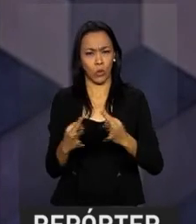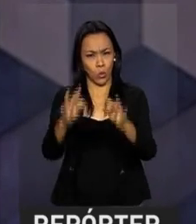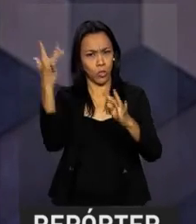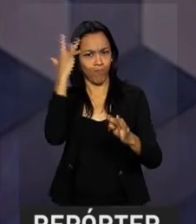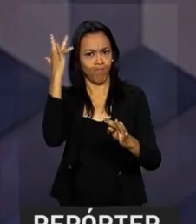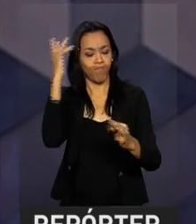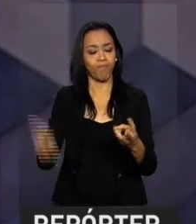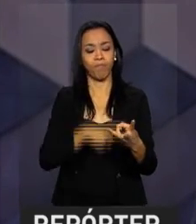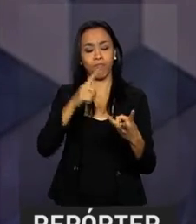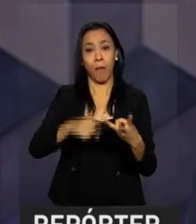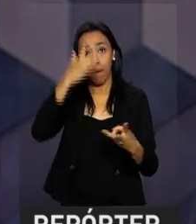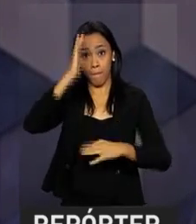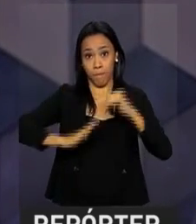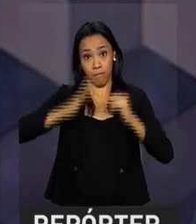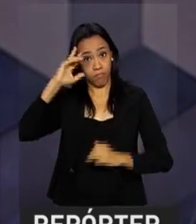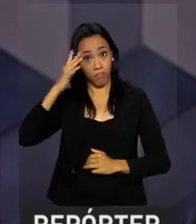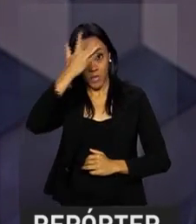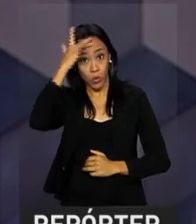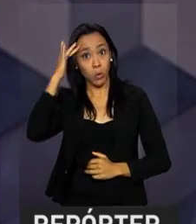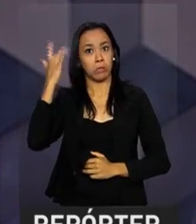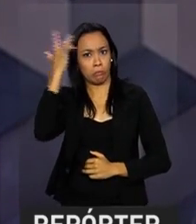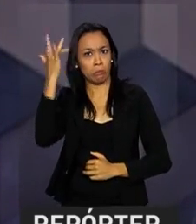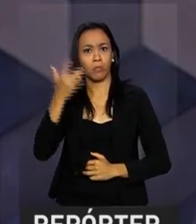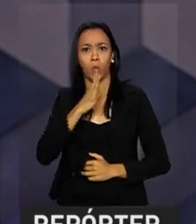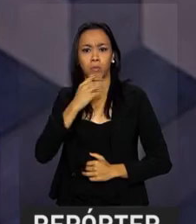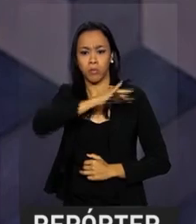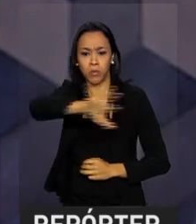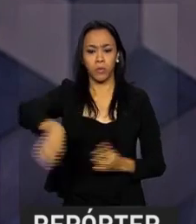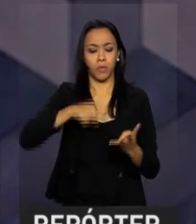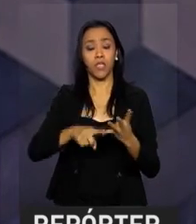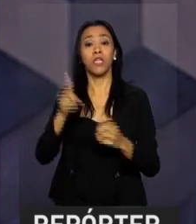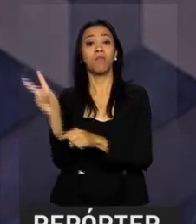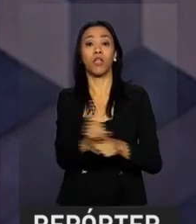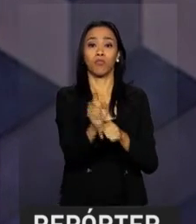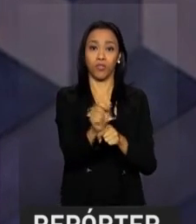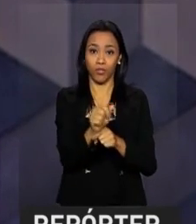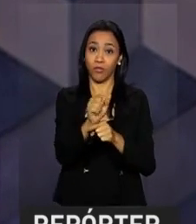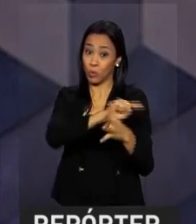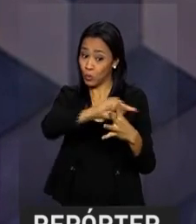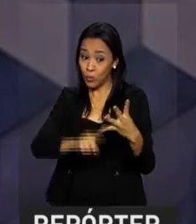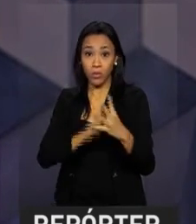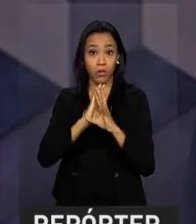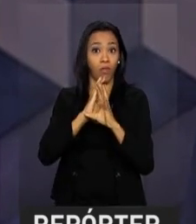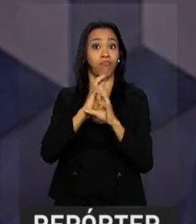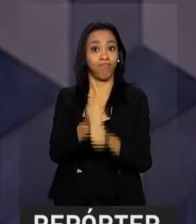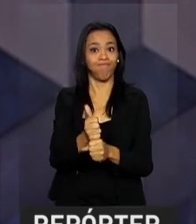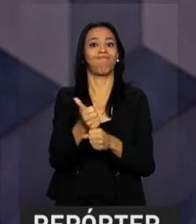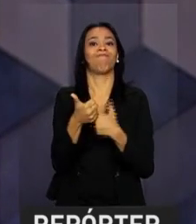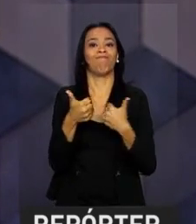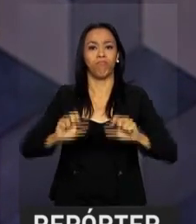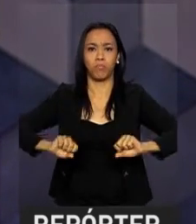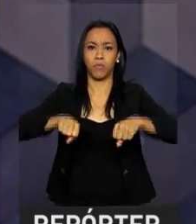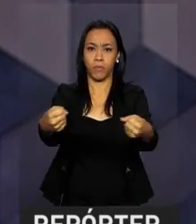produtores competentes e política e oferta de crédito agrícola. E aqui entra o nosso Banco